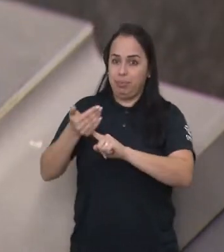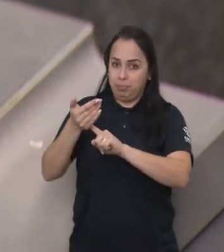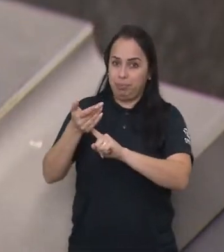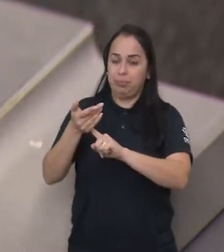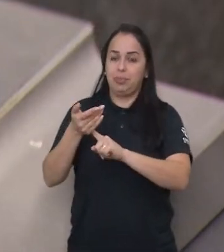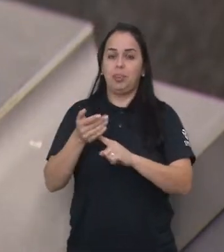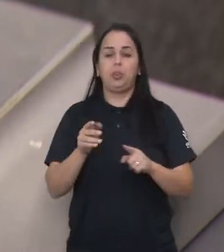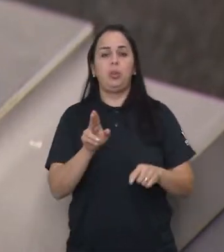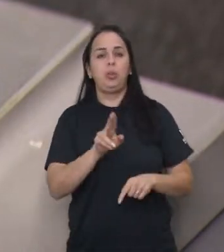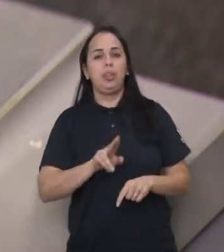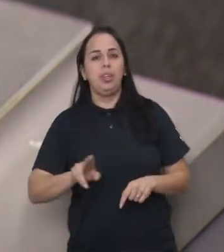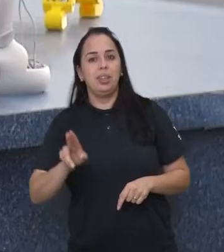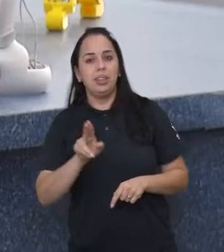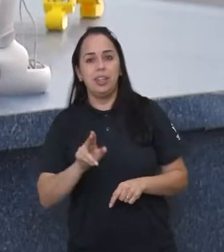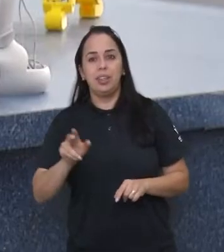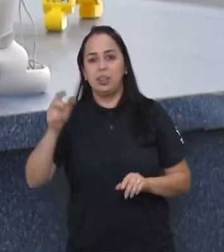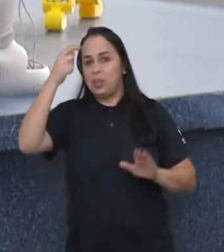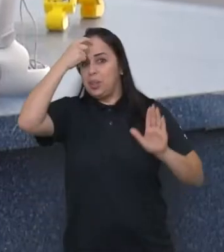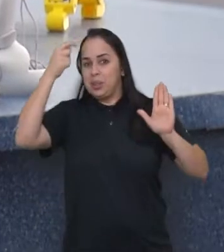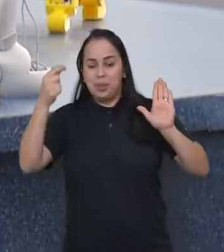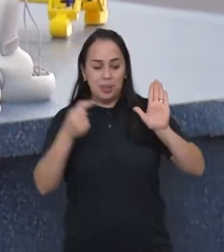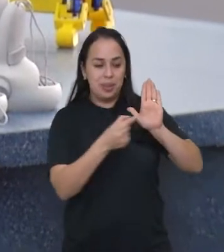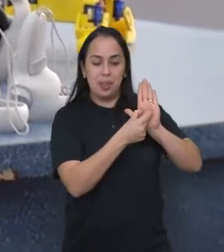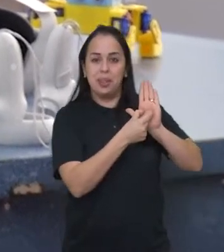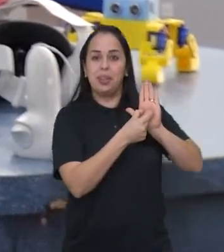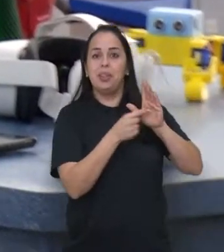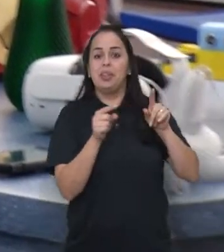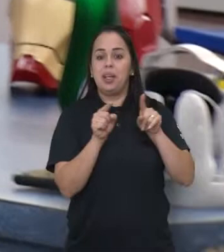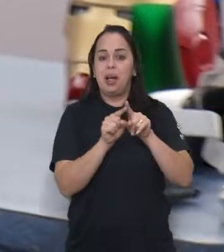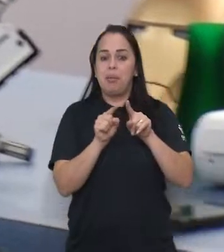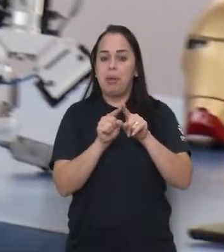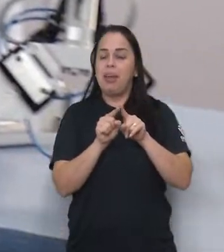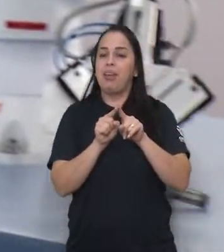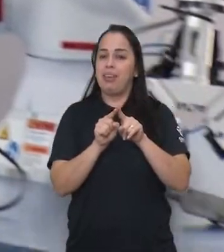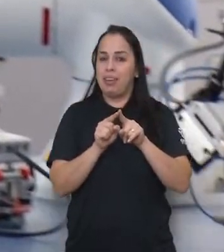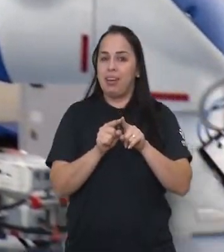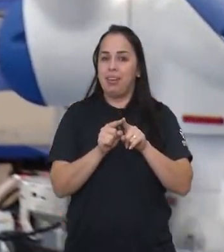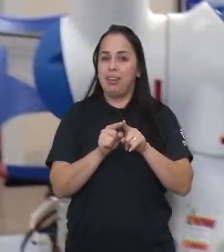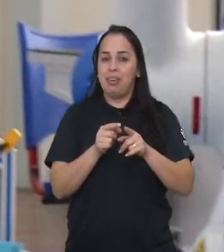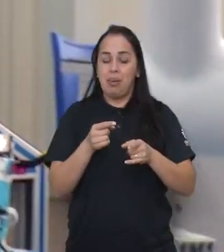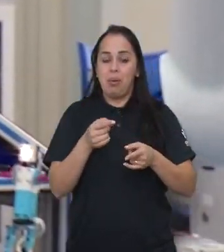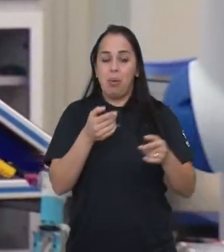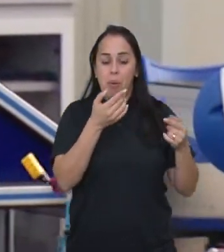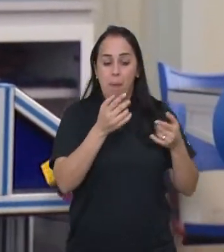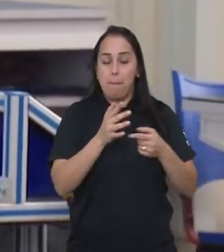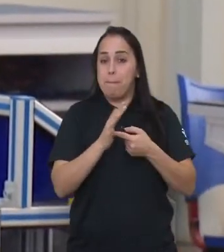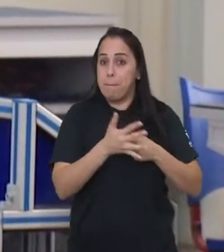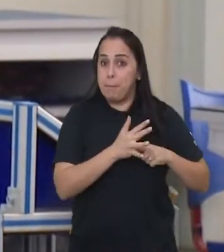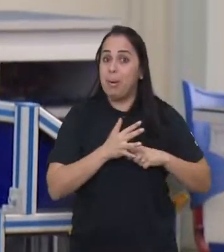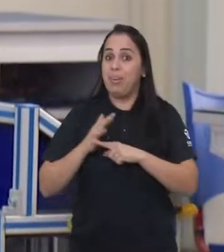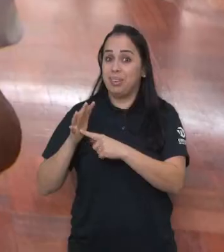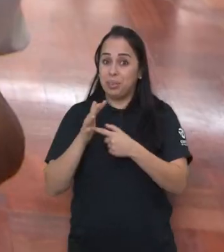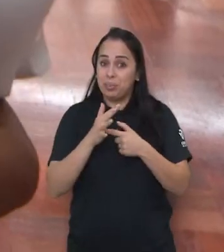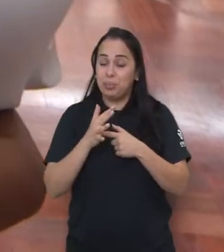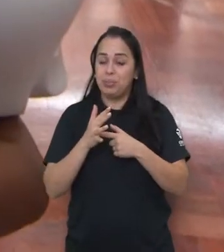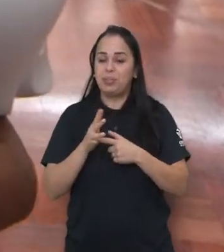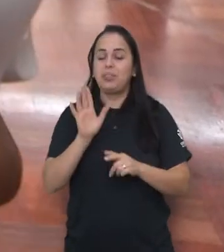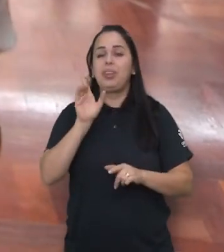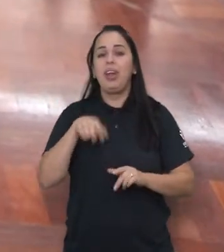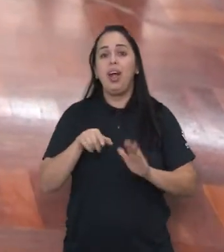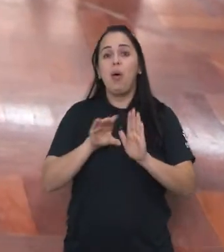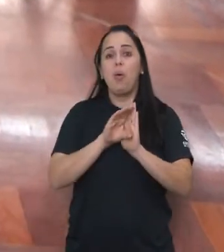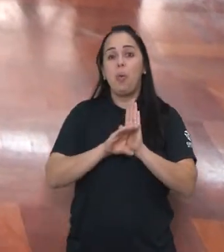tecnologia usando Inteligência Artificial né o aprendizado da máquina então é um conceito né que foi